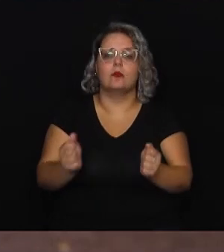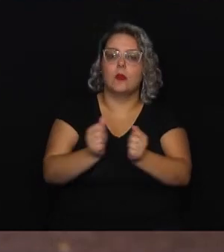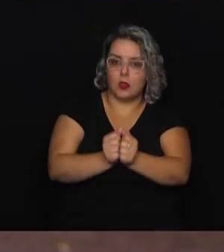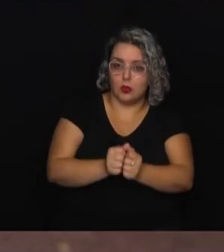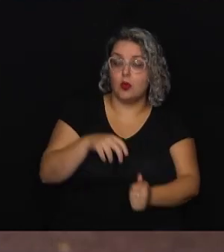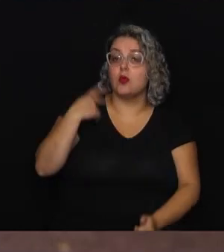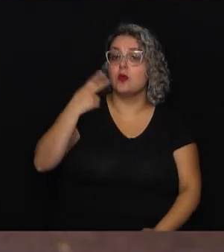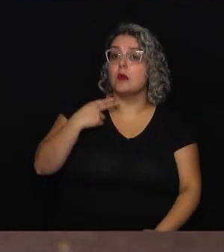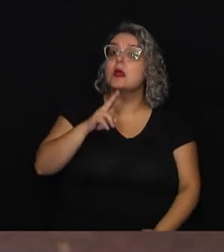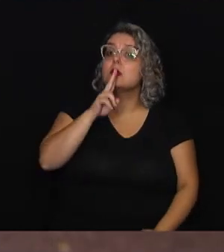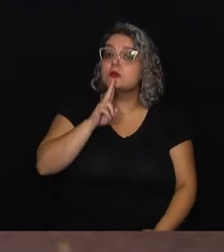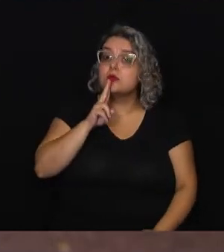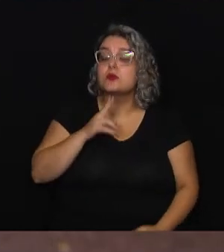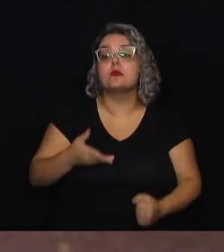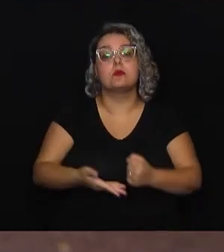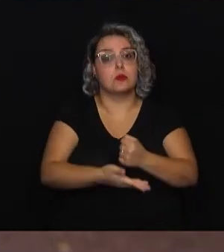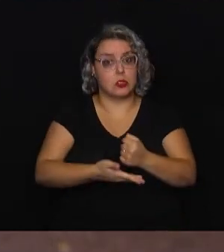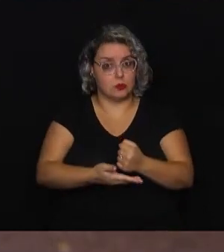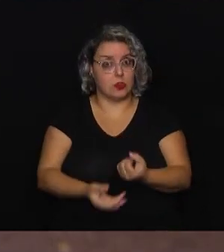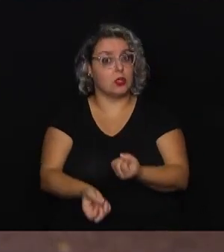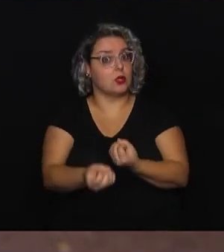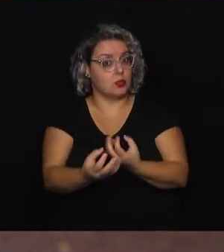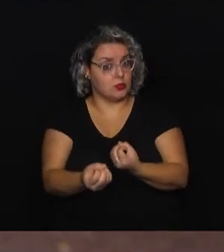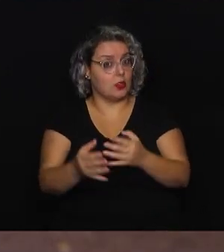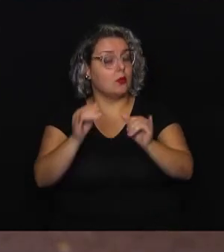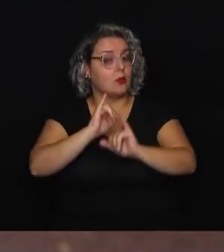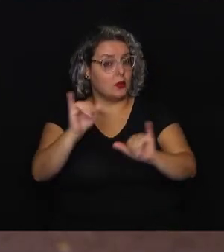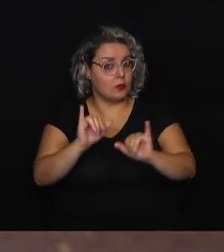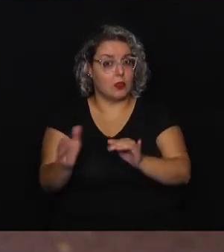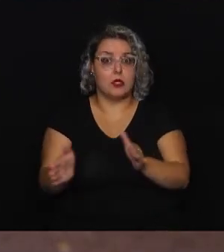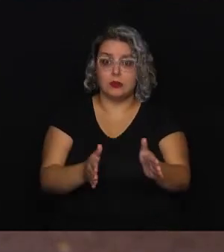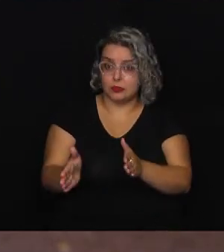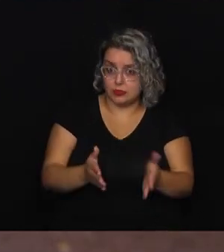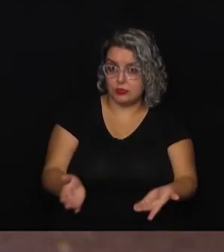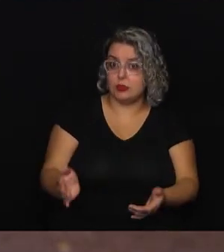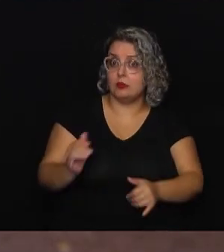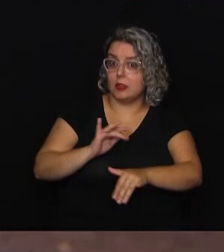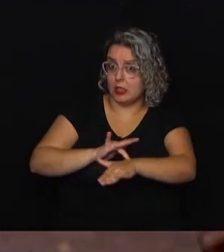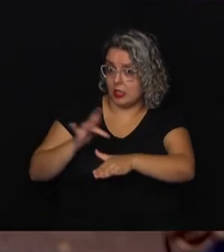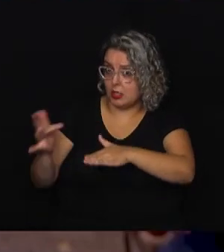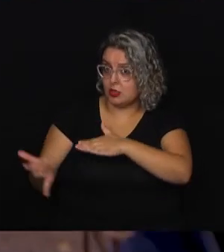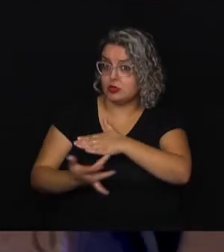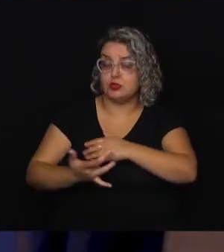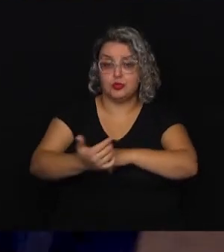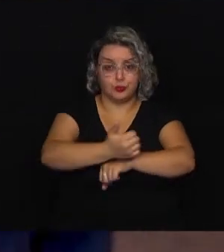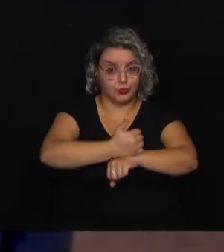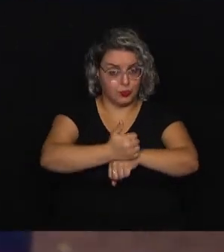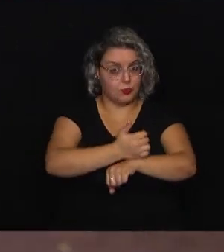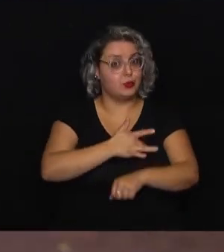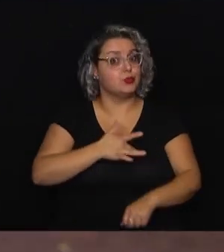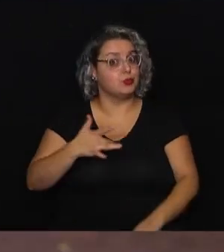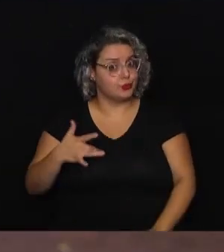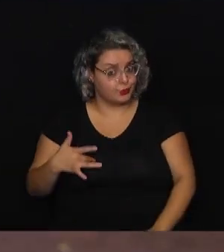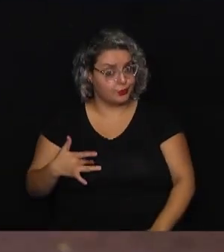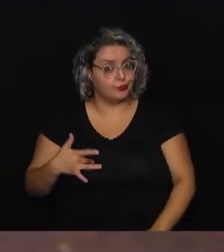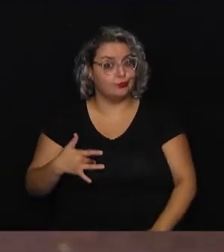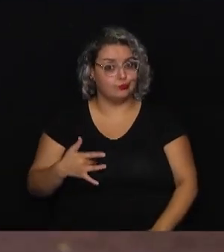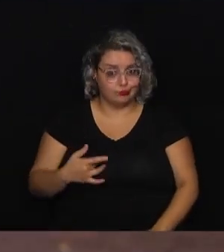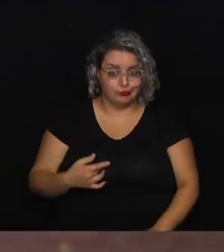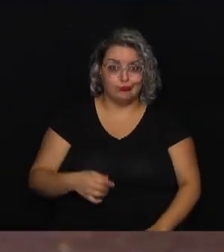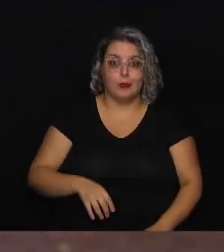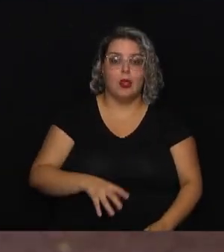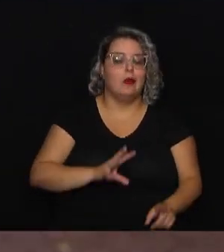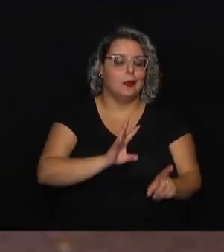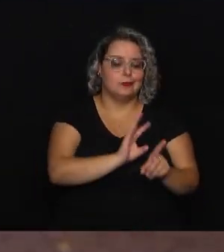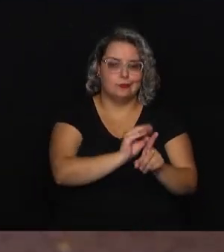que o projeto se baseia em informações divulgadas recentemente pela imprensa em que profissionais de saúde abusaram e